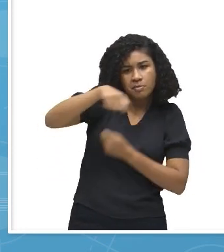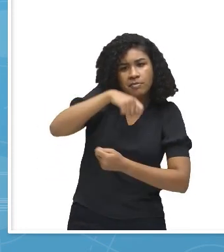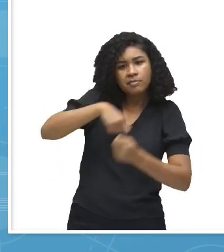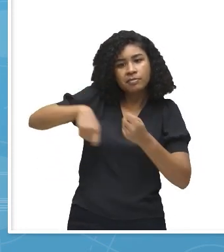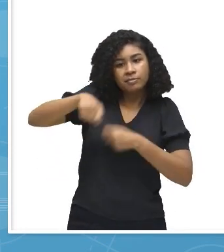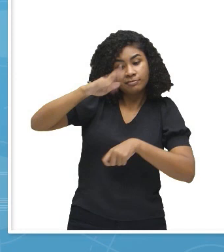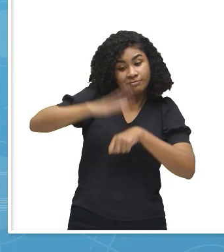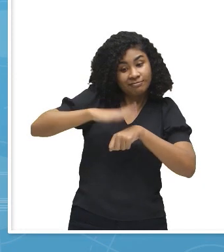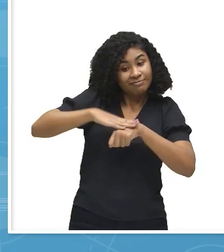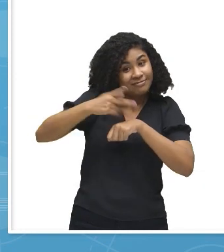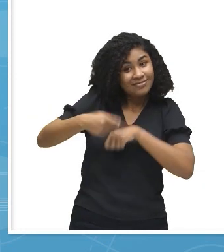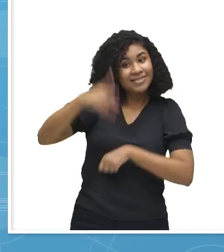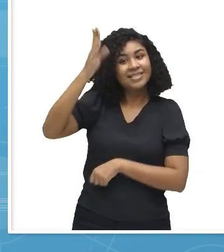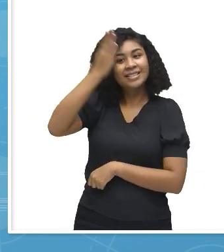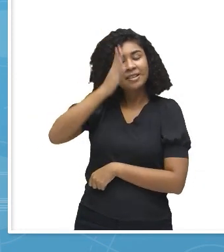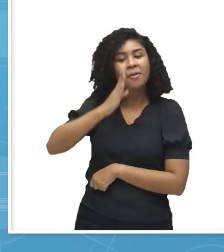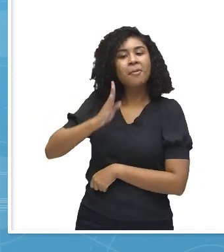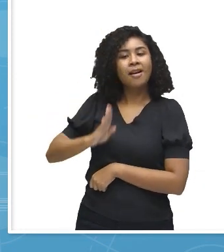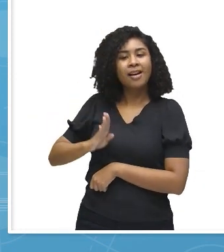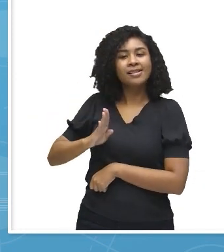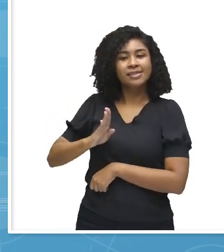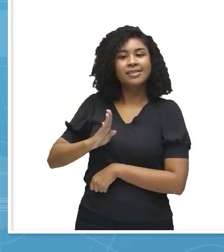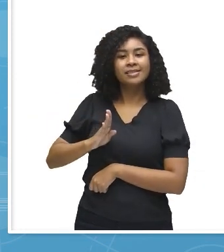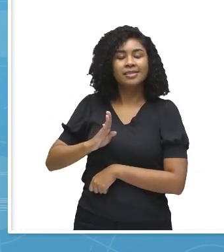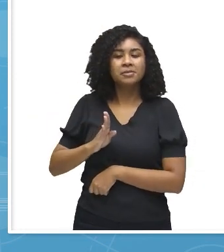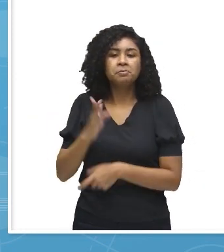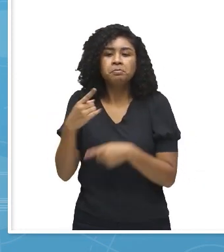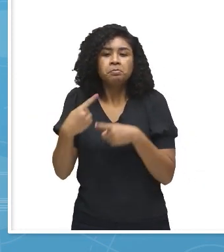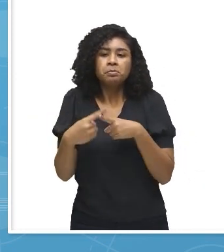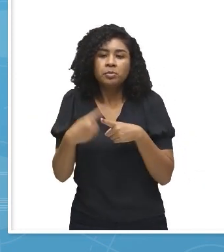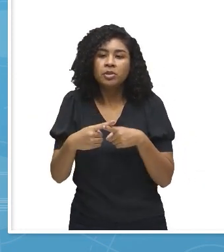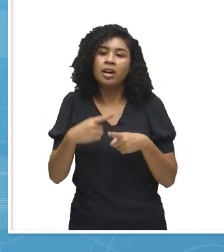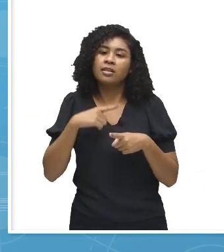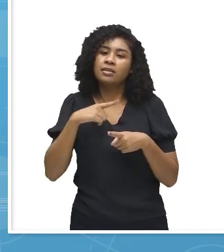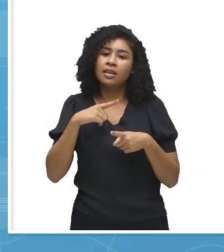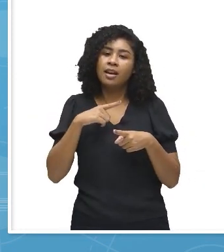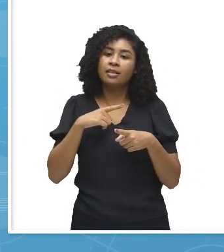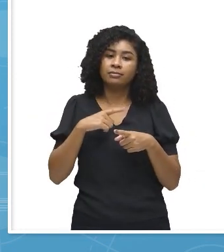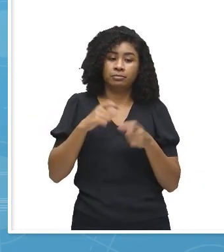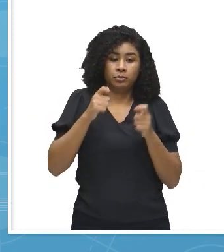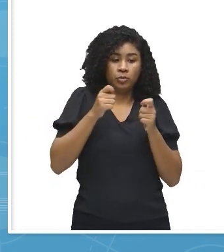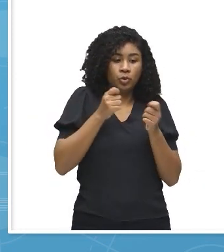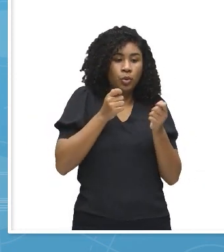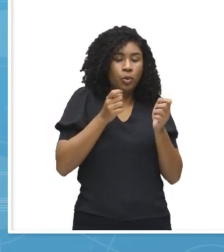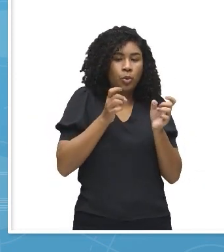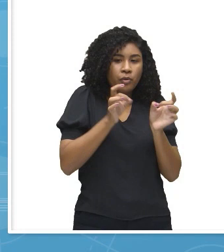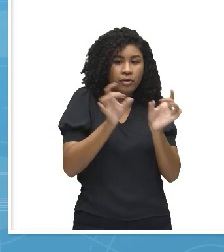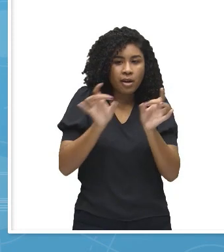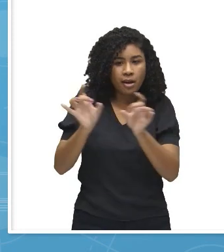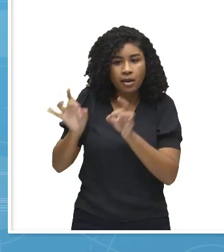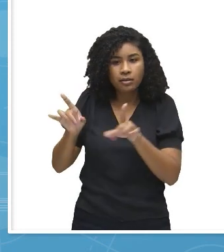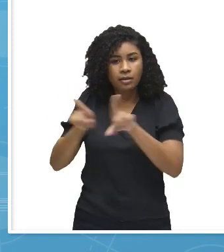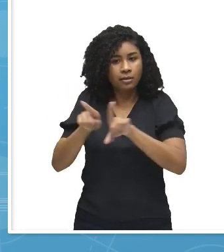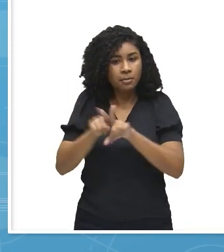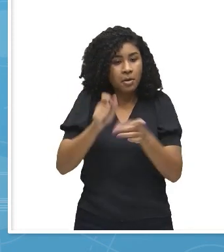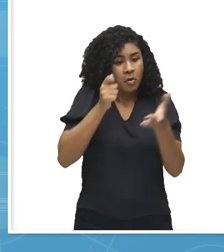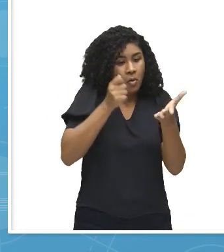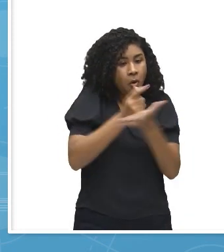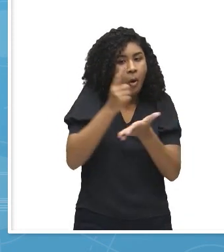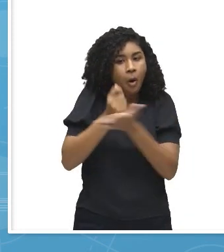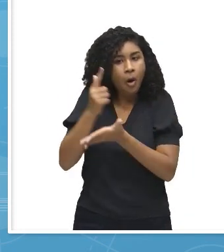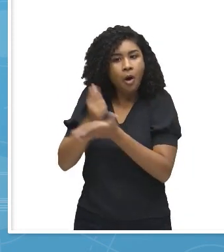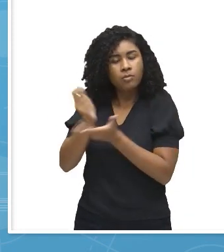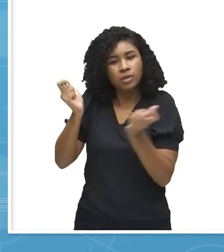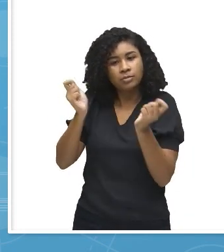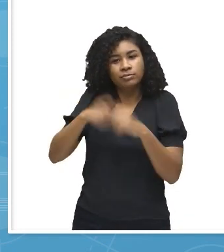dentro do nosso país, visto que a gente tem aí um mercado consumidor, né? Que somos nós que compramos aí o